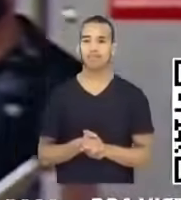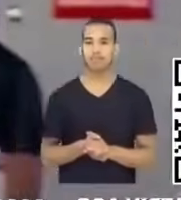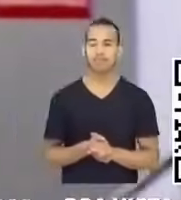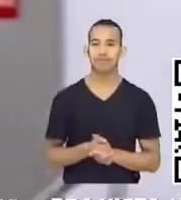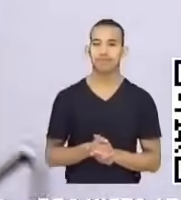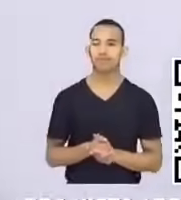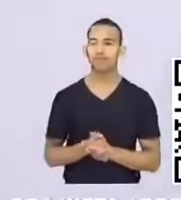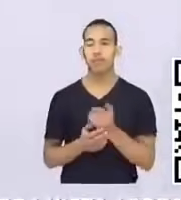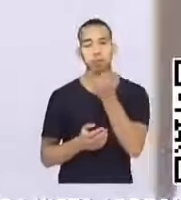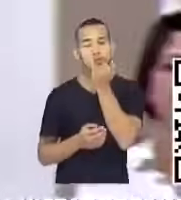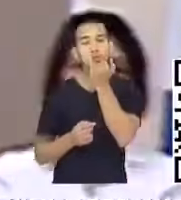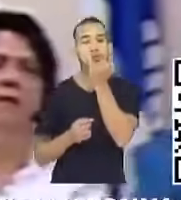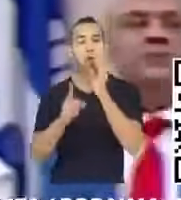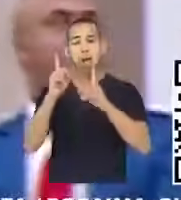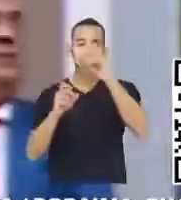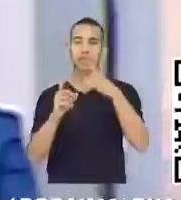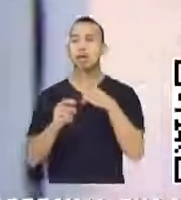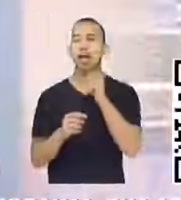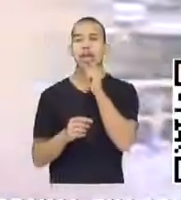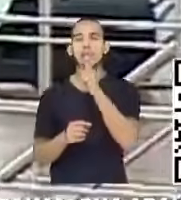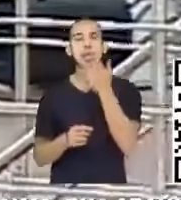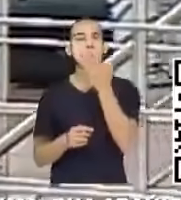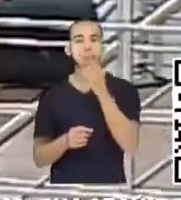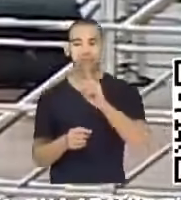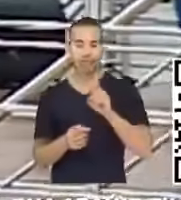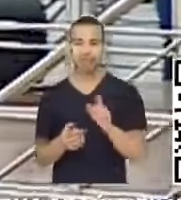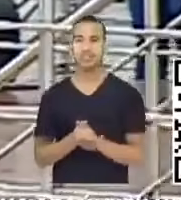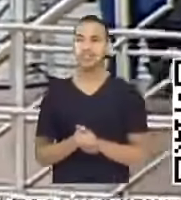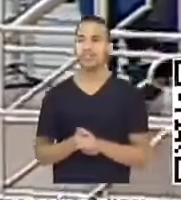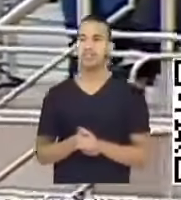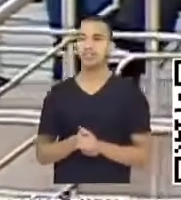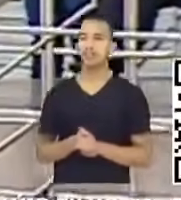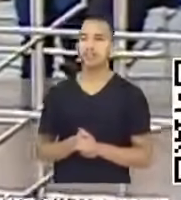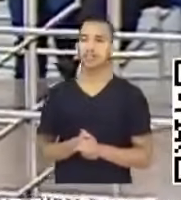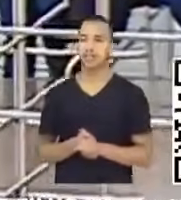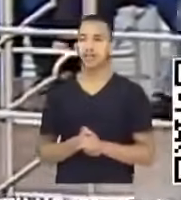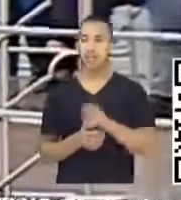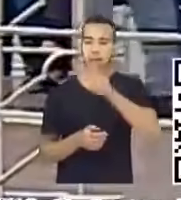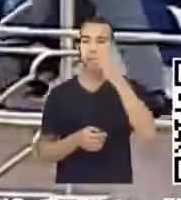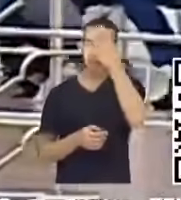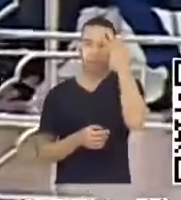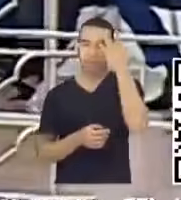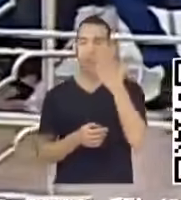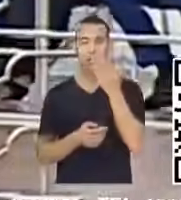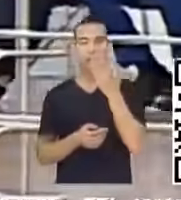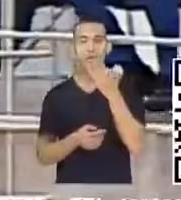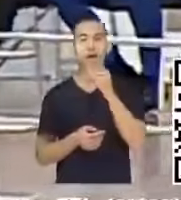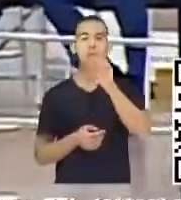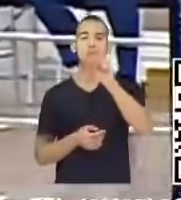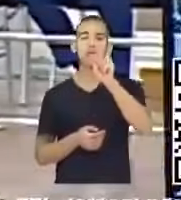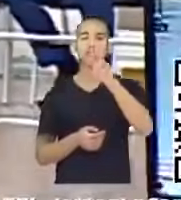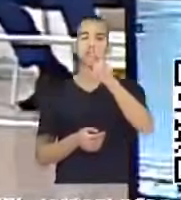e me perdoe expressão igreja Nem almocei ainda é mas é o sujeito que comi sardinha e